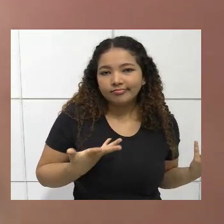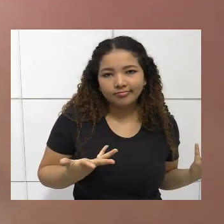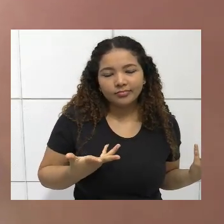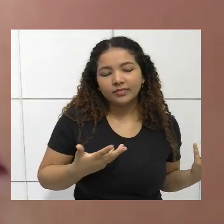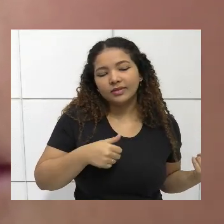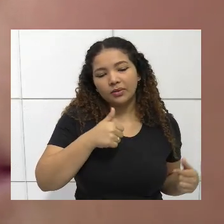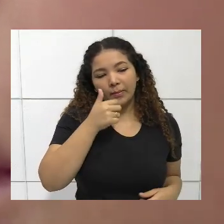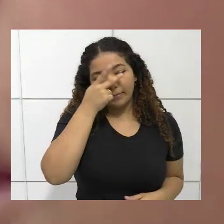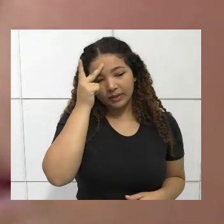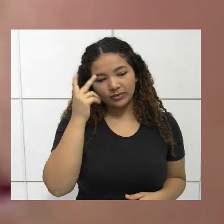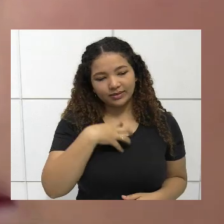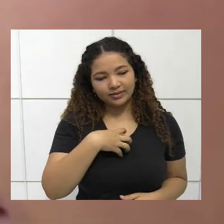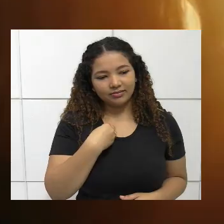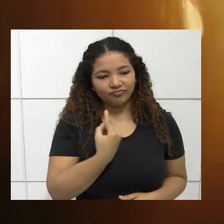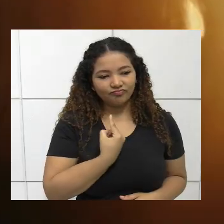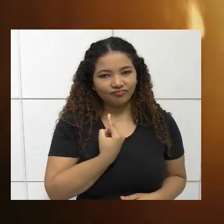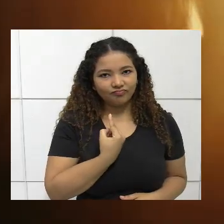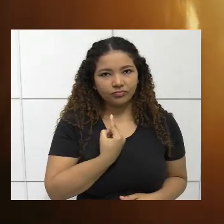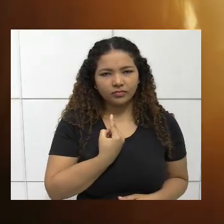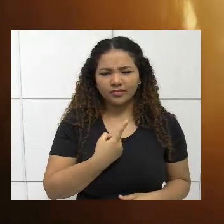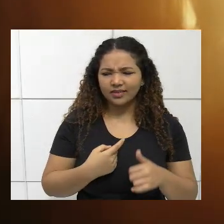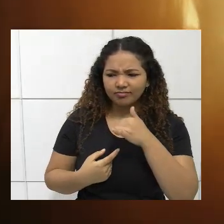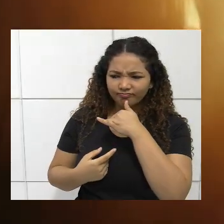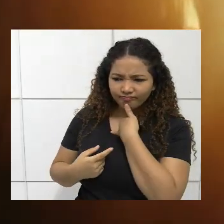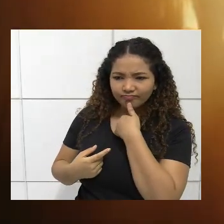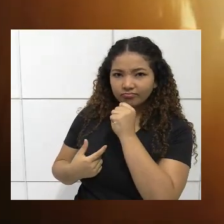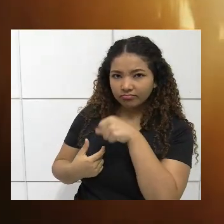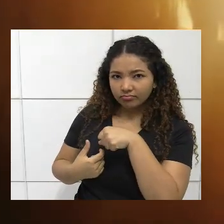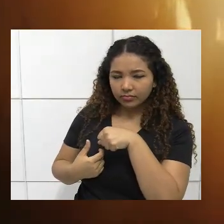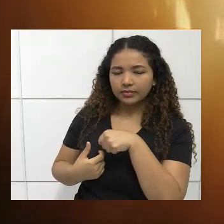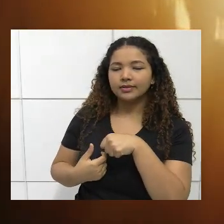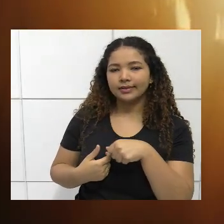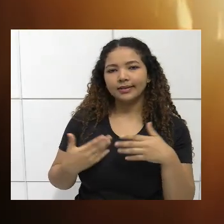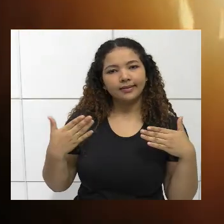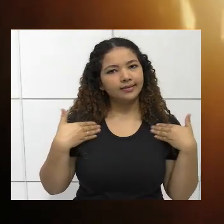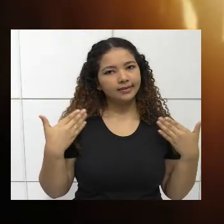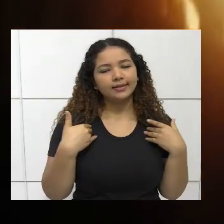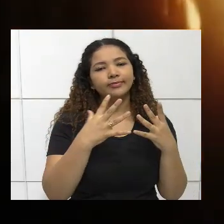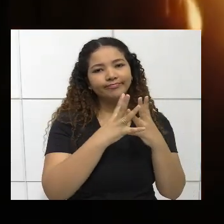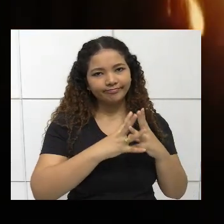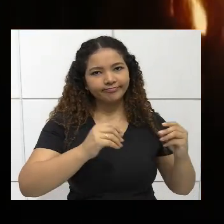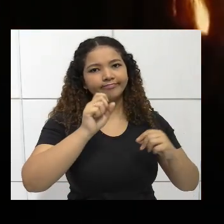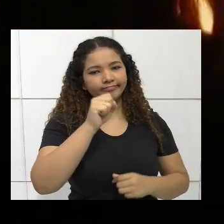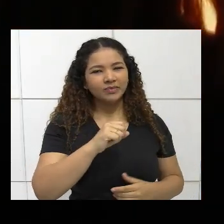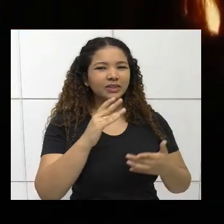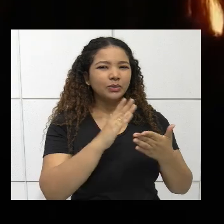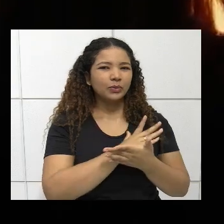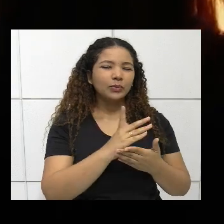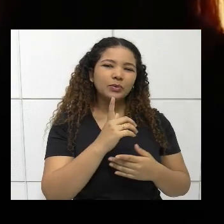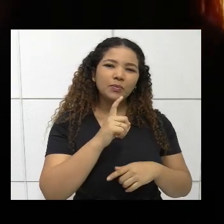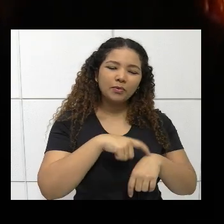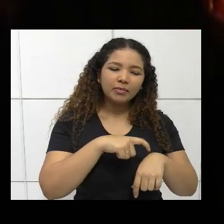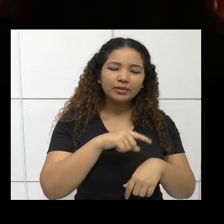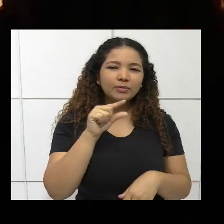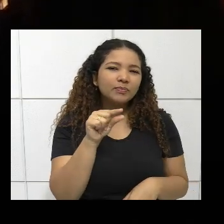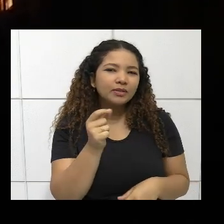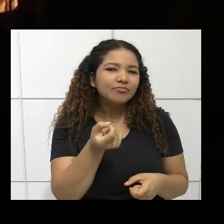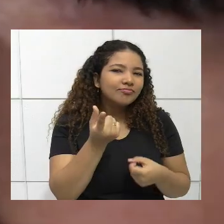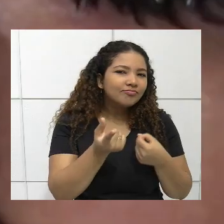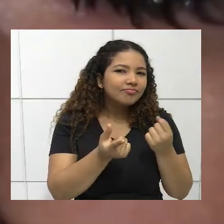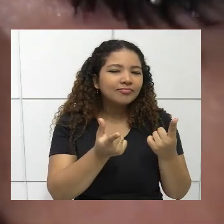procura estar só. A alegria ali se esvai dela. Vai embora, pode ter momentos em que ela vai ter aqueles momentos mínimos